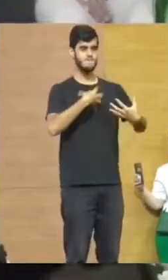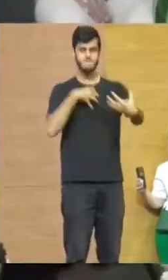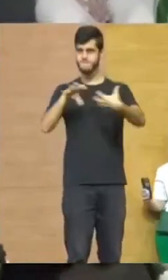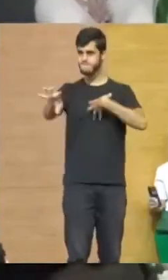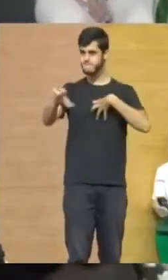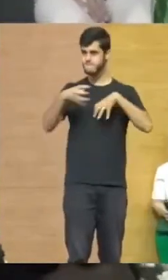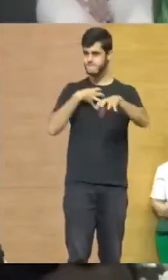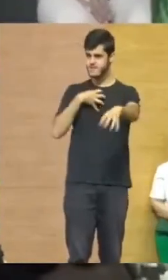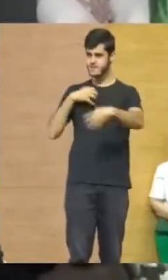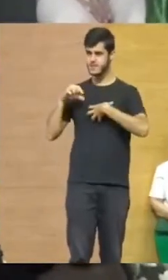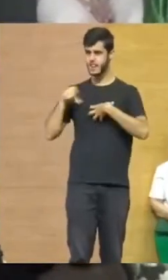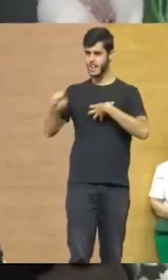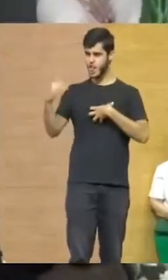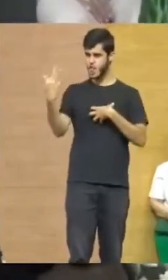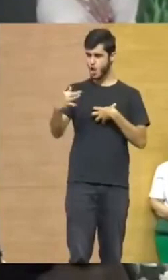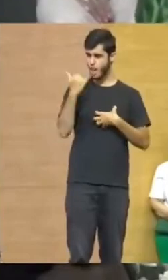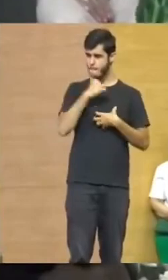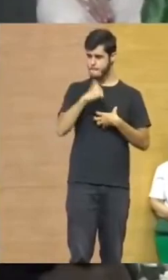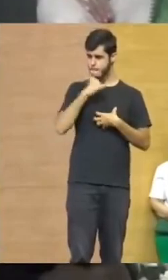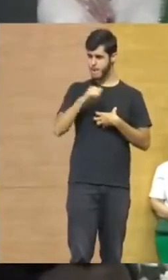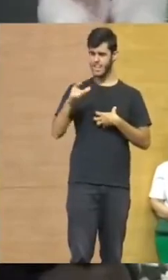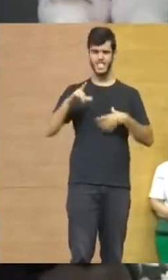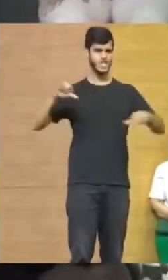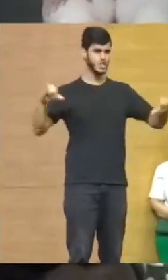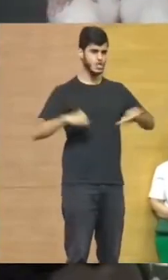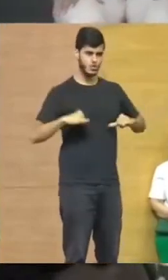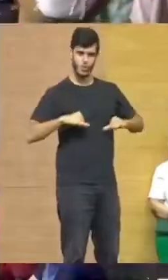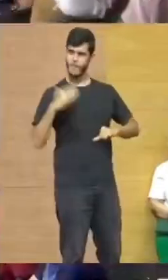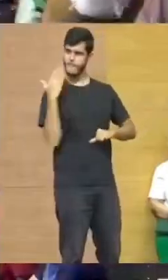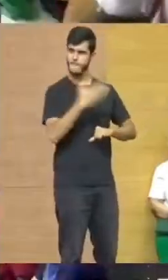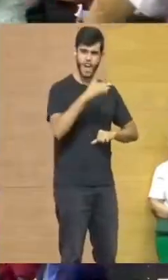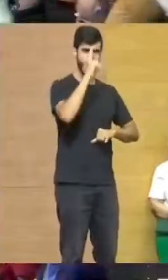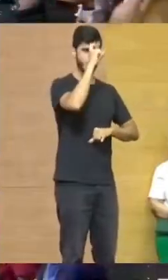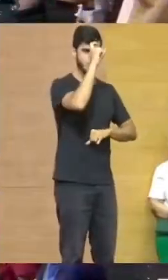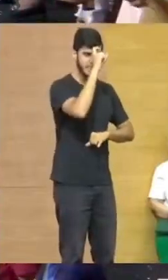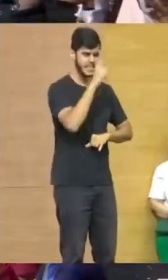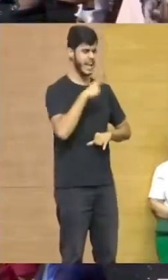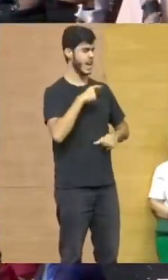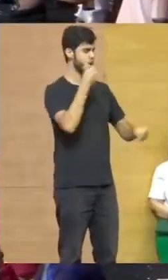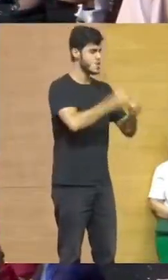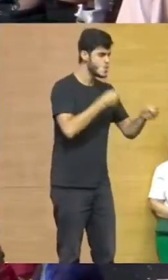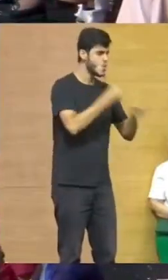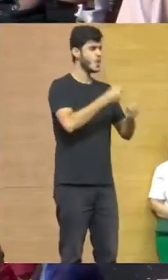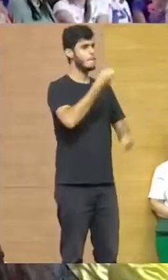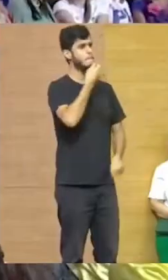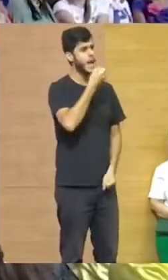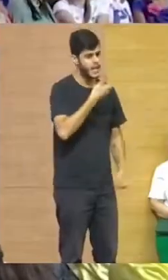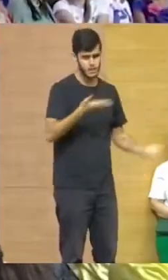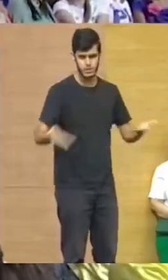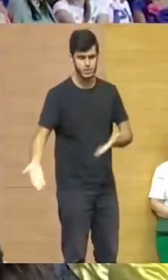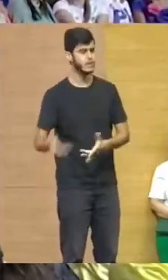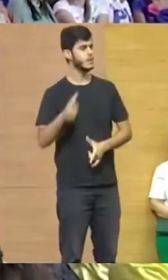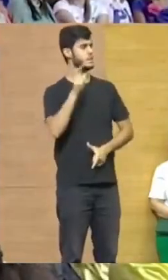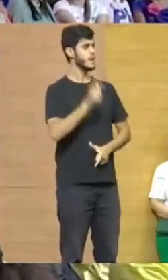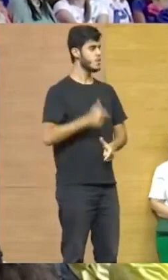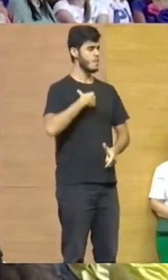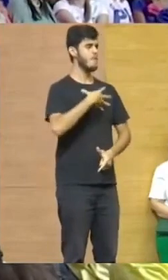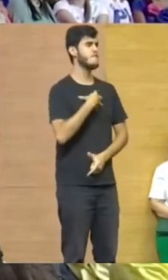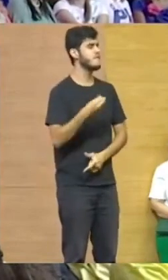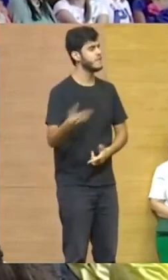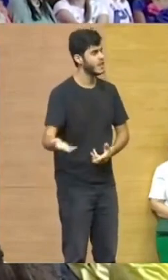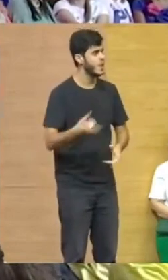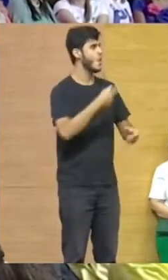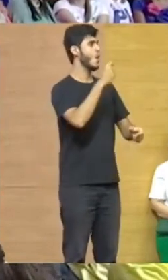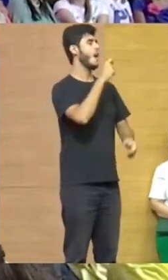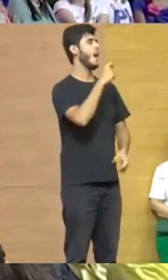poder sentir a dor de uma mãe que vai para um hospital buscar uma medicação e não consegue, e tem ali o tempo do seu filho.